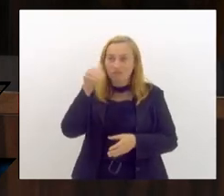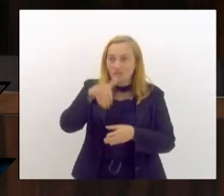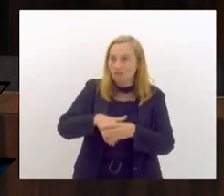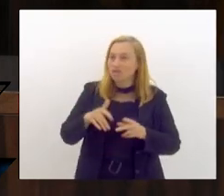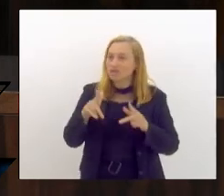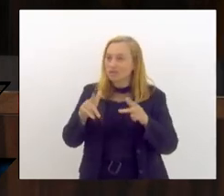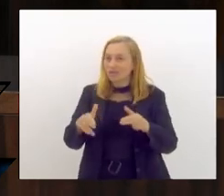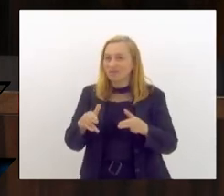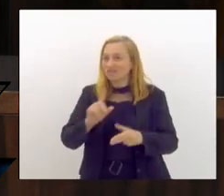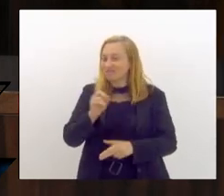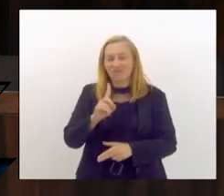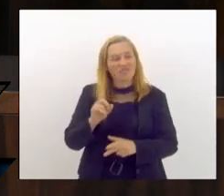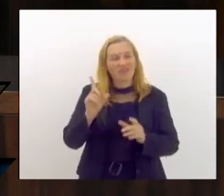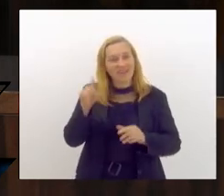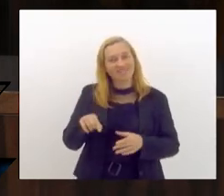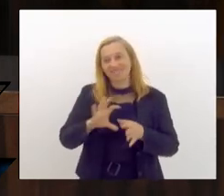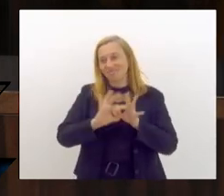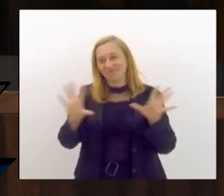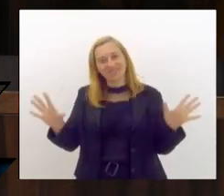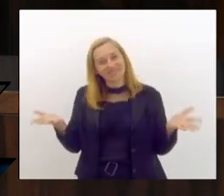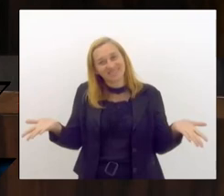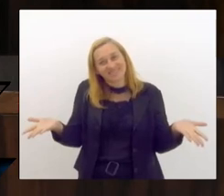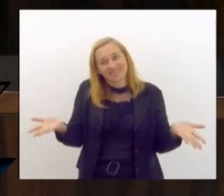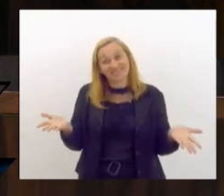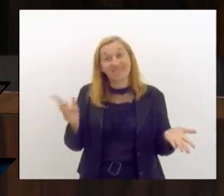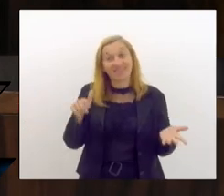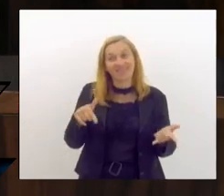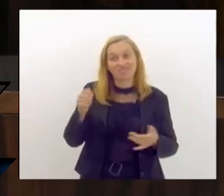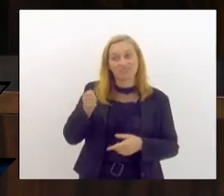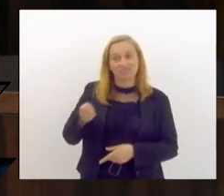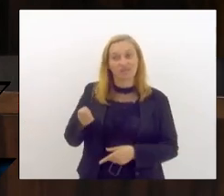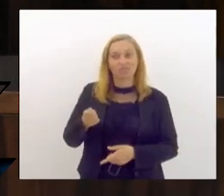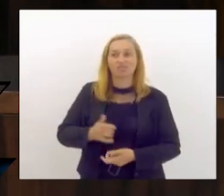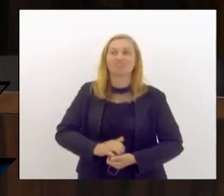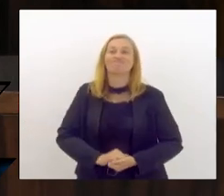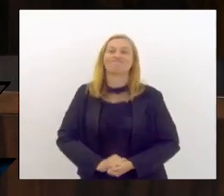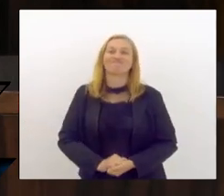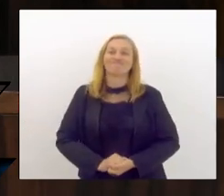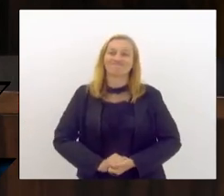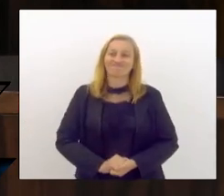igual, não é democracia, é ditadura.